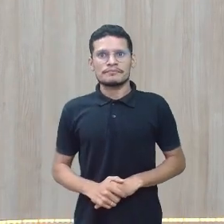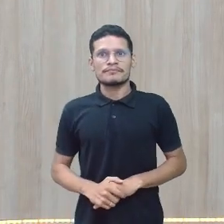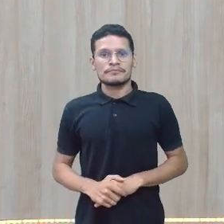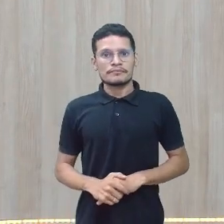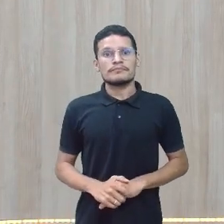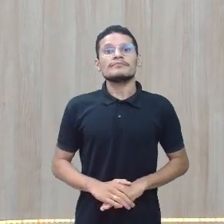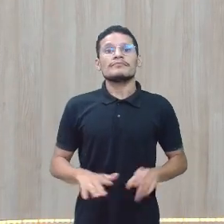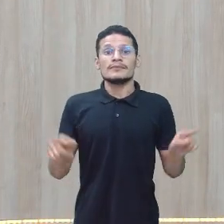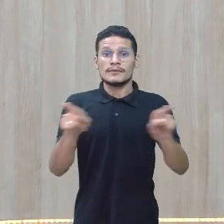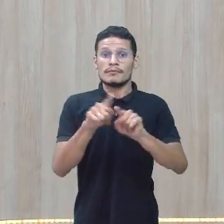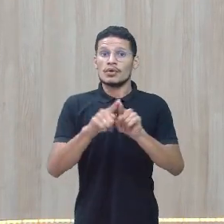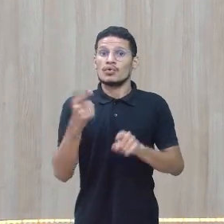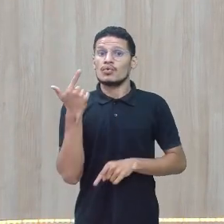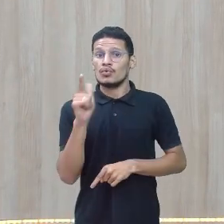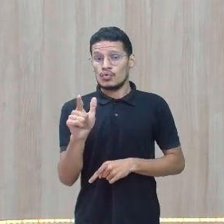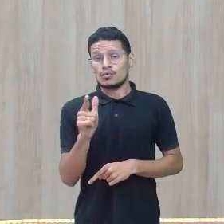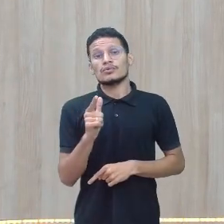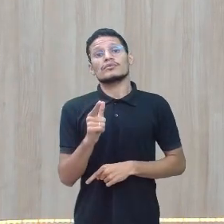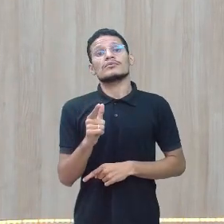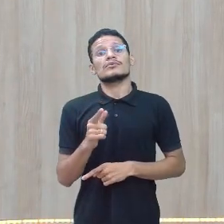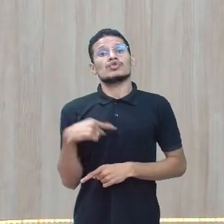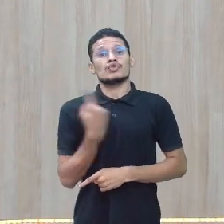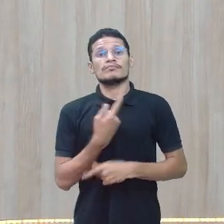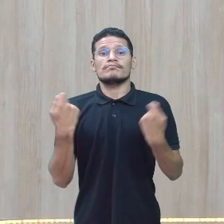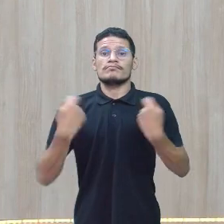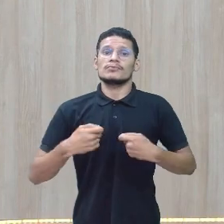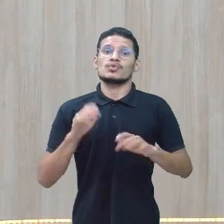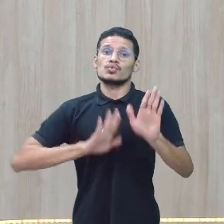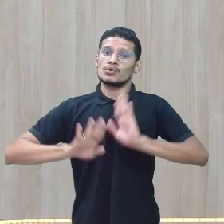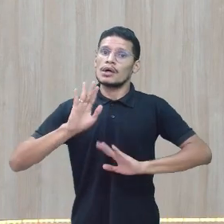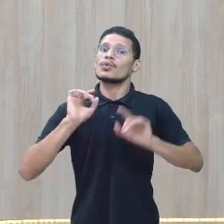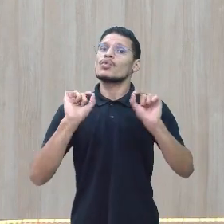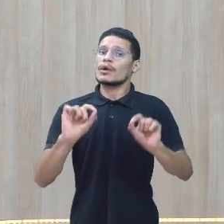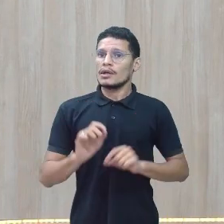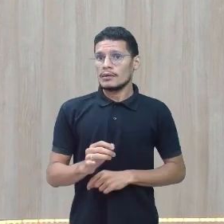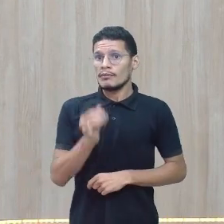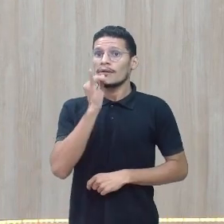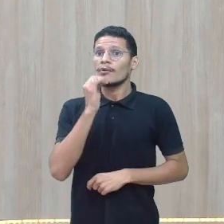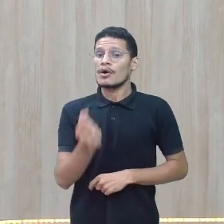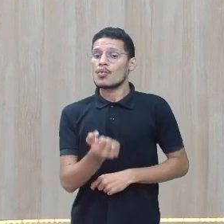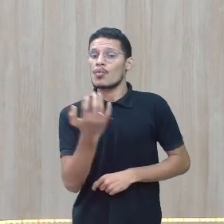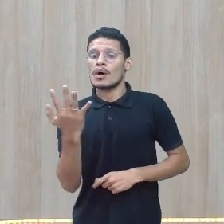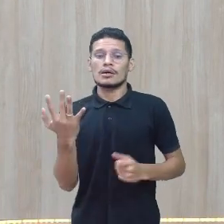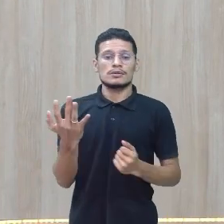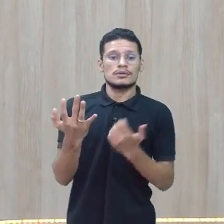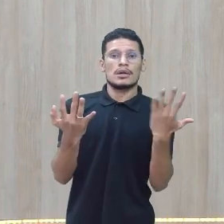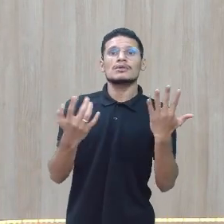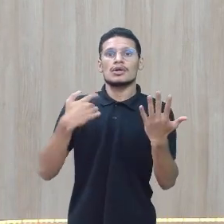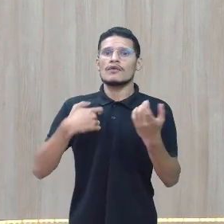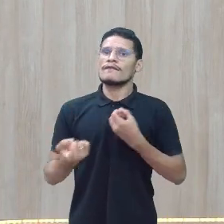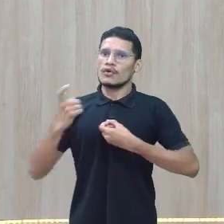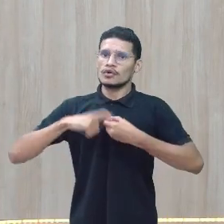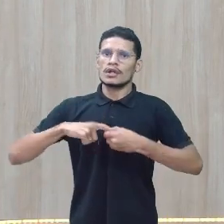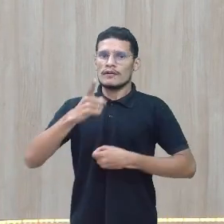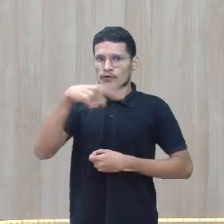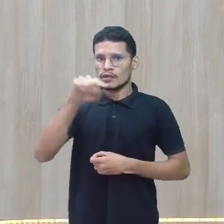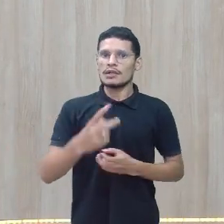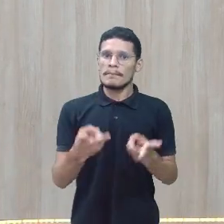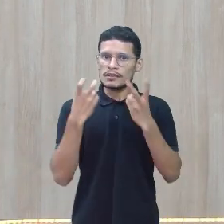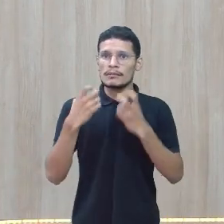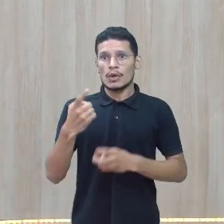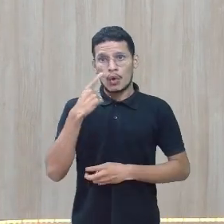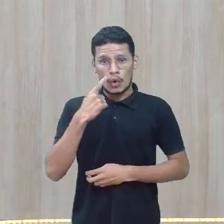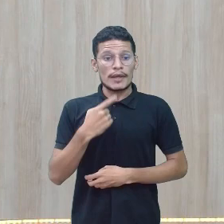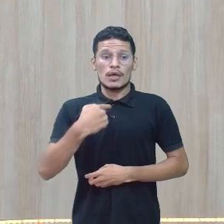Outra coisa que a gente também precisa ter bastante cuidado, gente, é com essa noção de quantidade. Deixa eu só voltar aqui para a gente perceber. Aqui eu estou falando